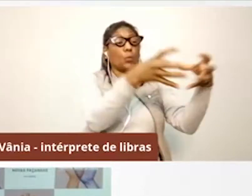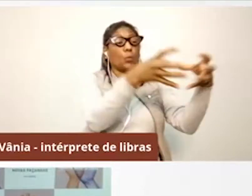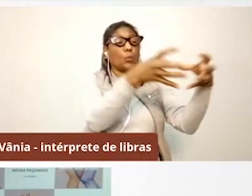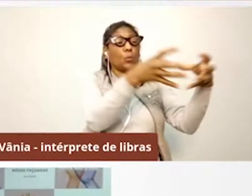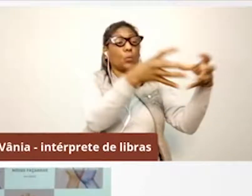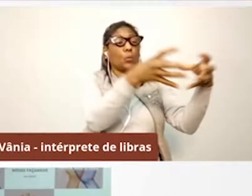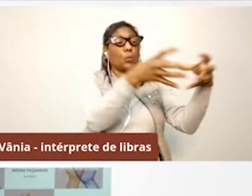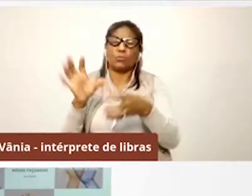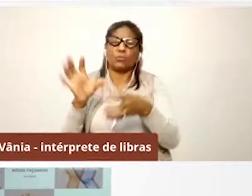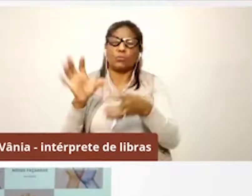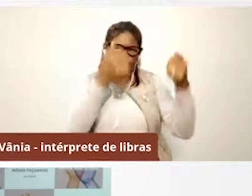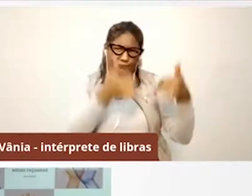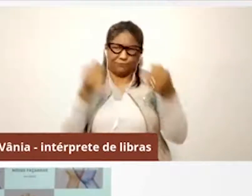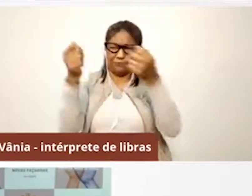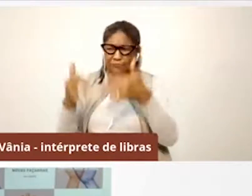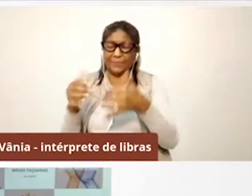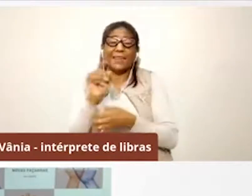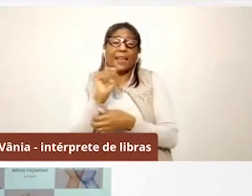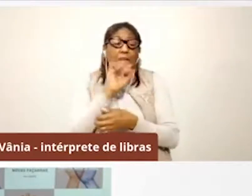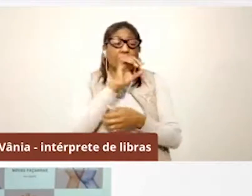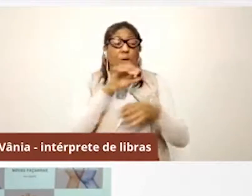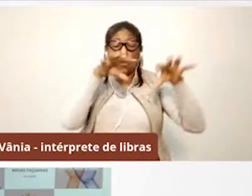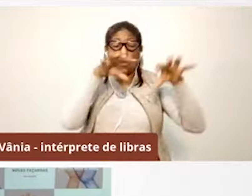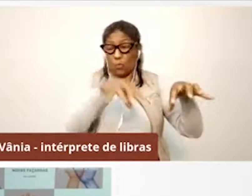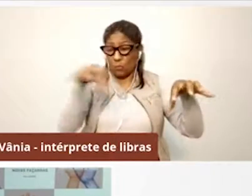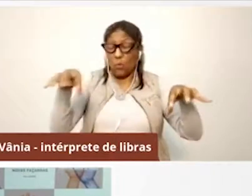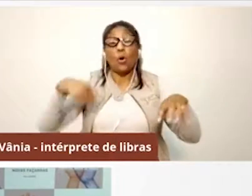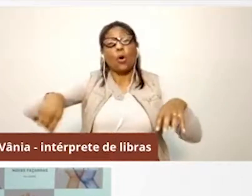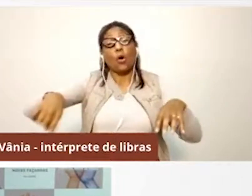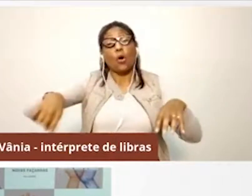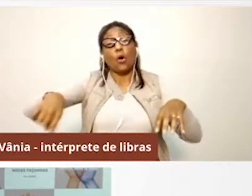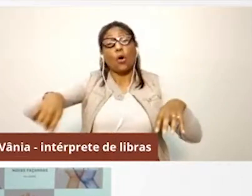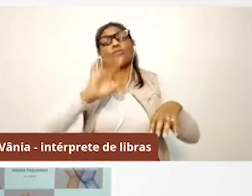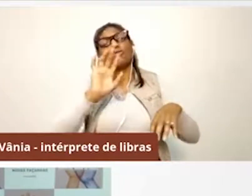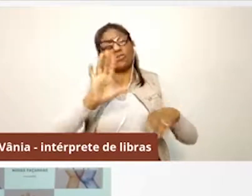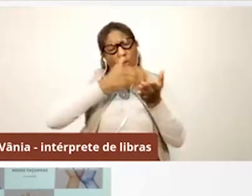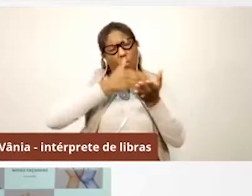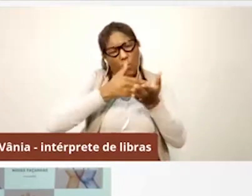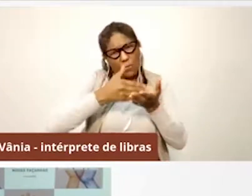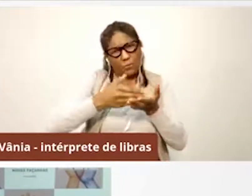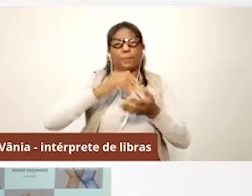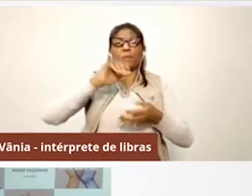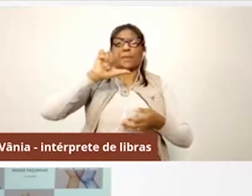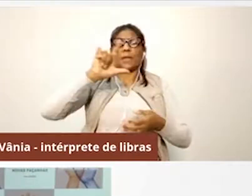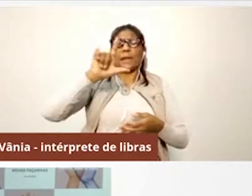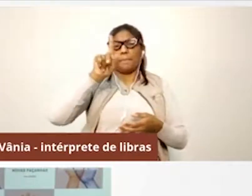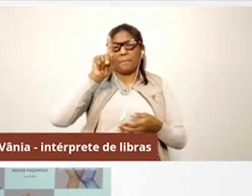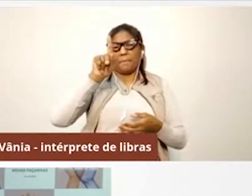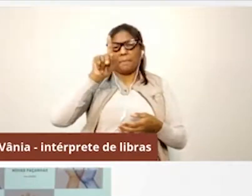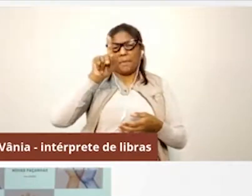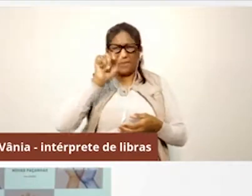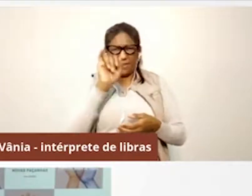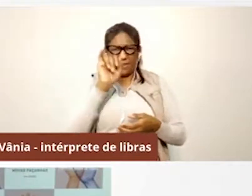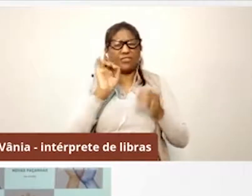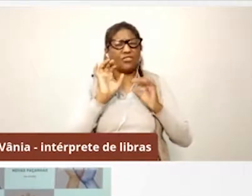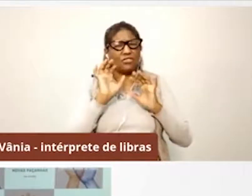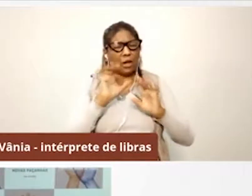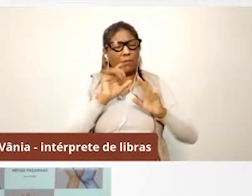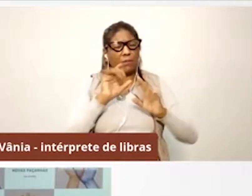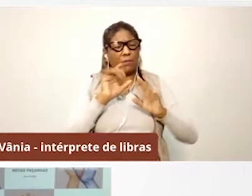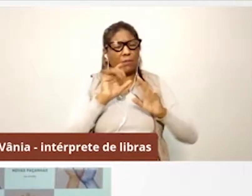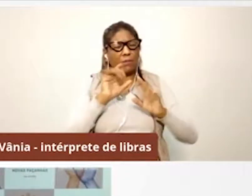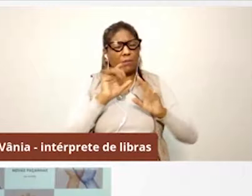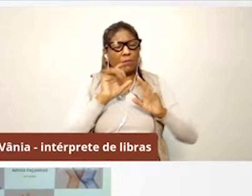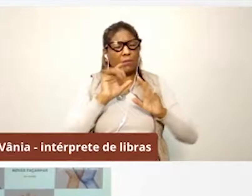fazíamos testagem em LPIs, mas apenas para trabalhadores e idosos sintomáticos. Agora nós